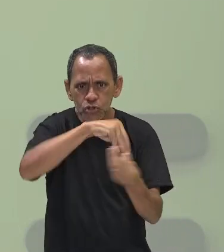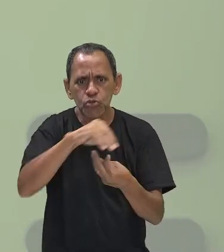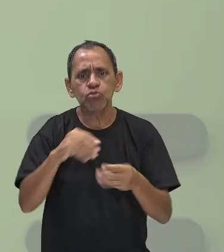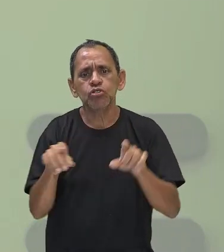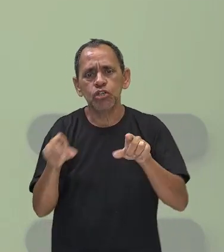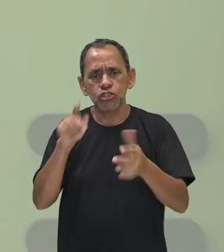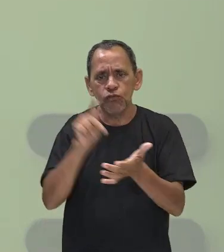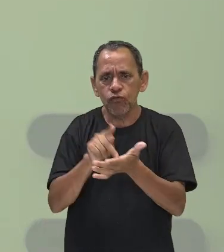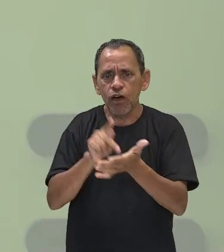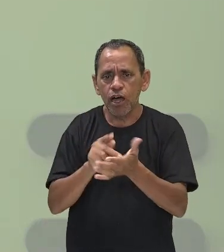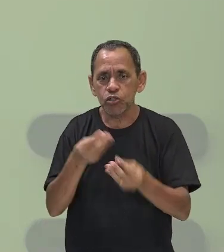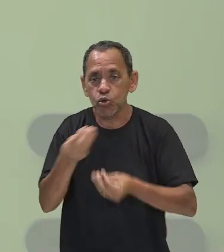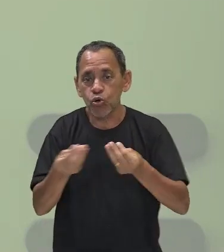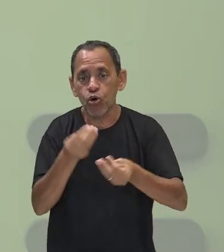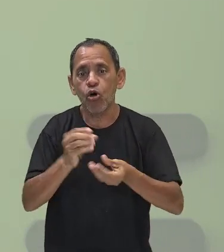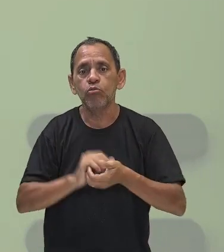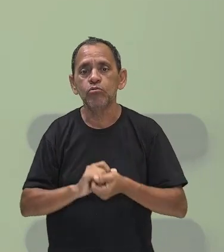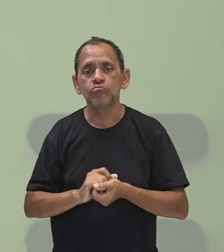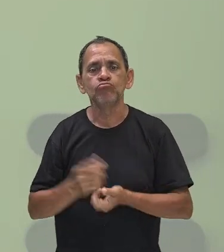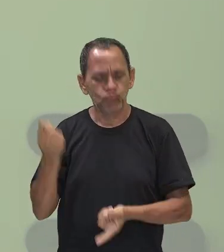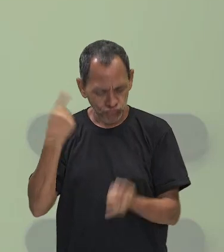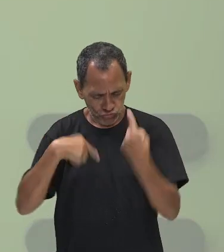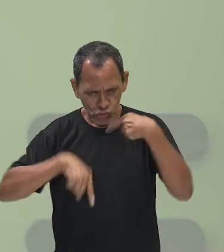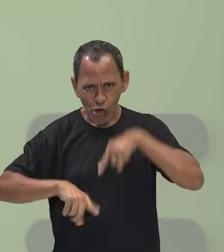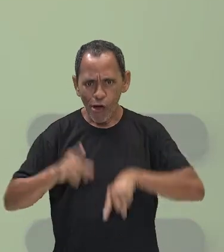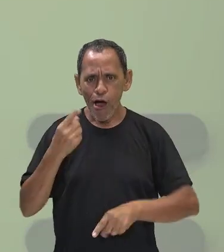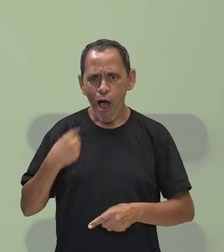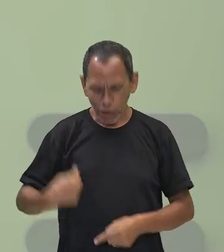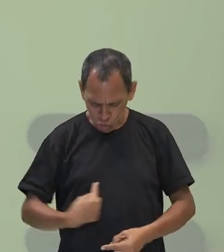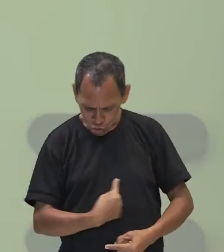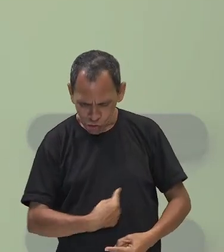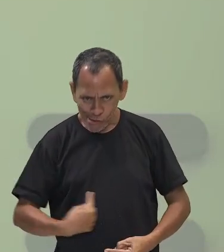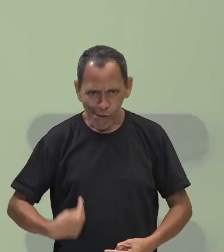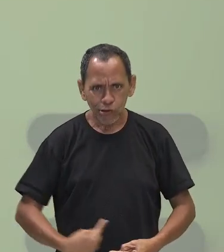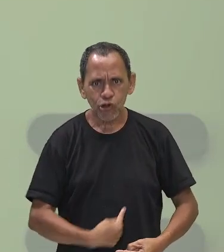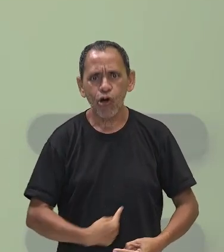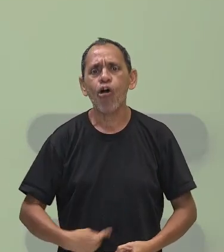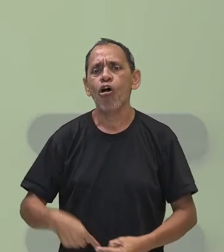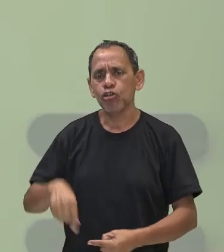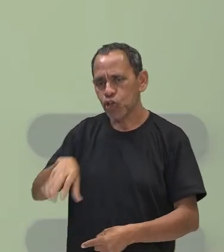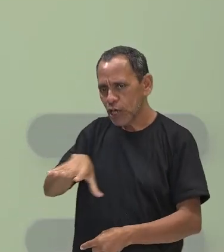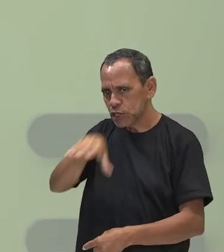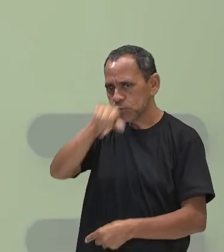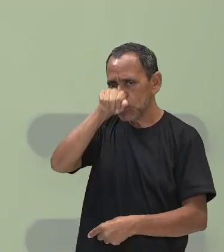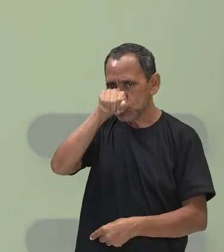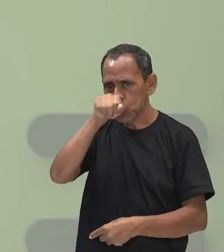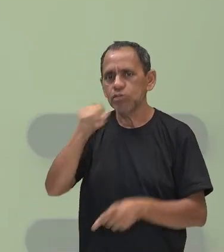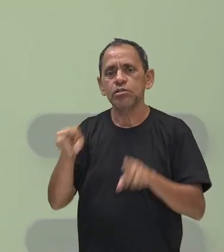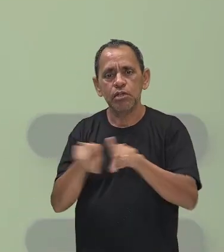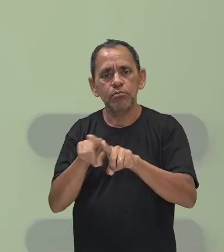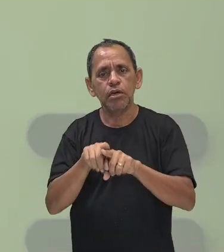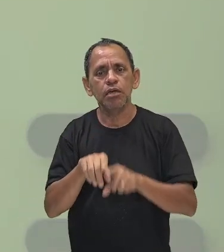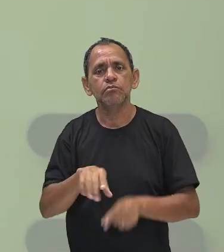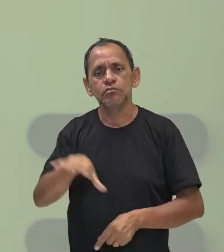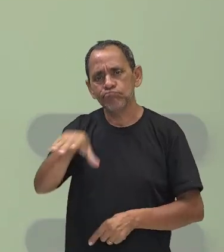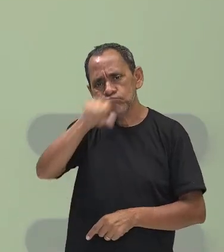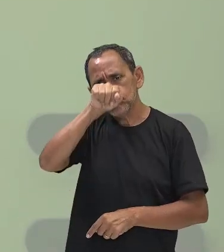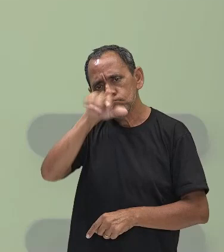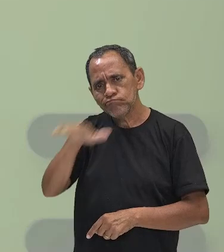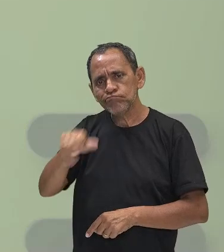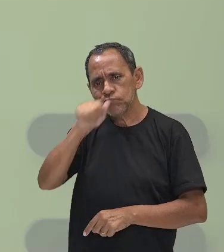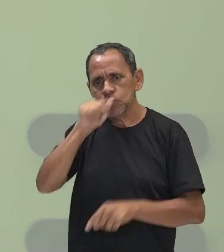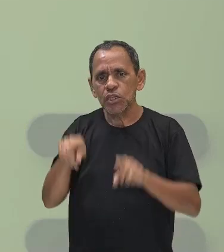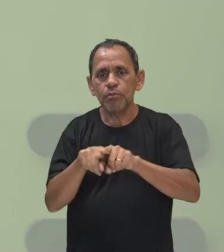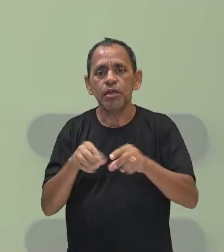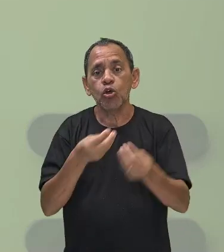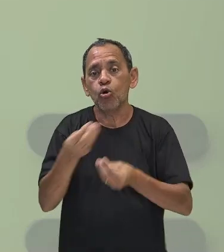exatamente no circulatório e no digestório e no respiratório também, e com o passar das aulas a gente vai